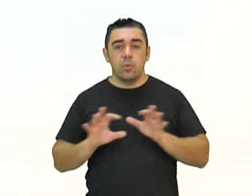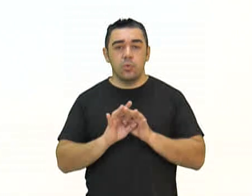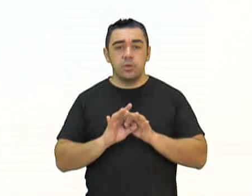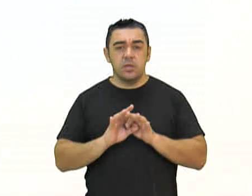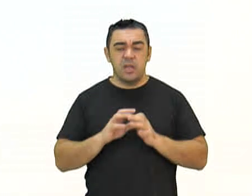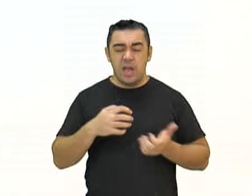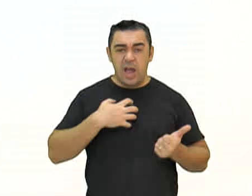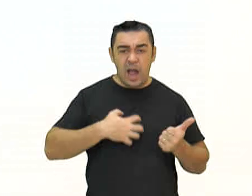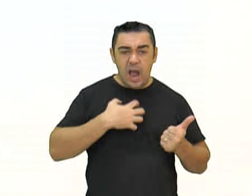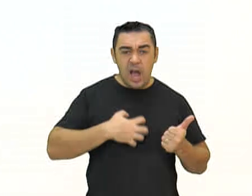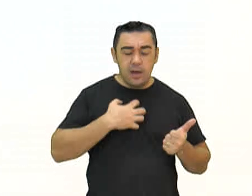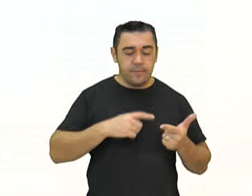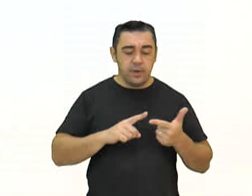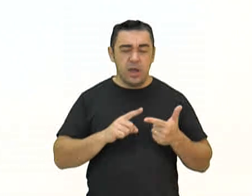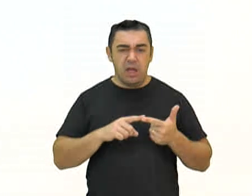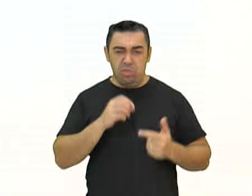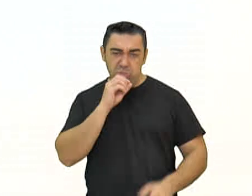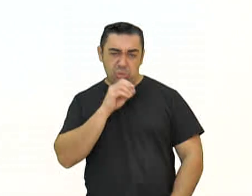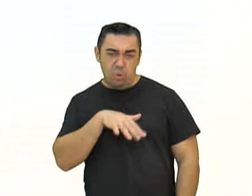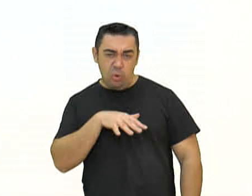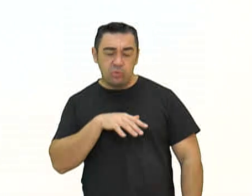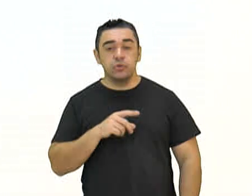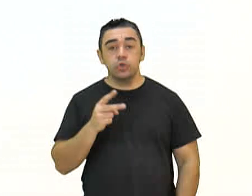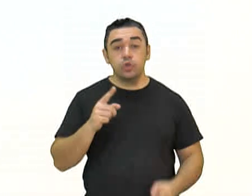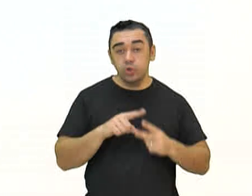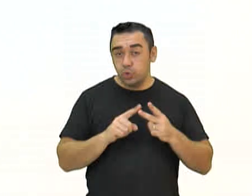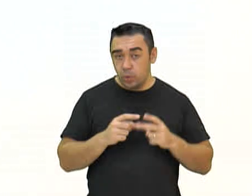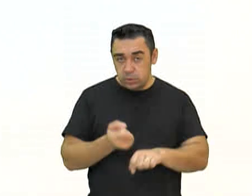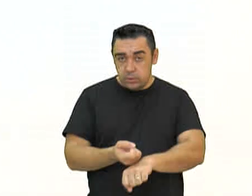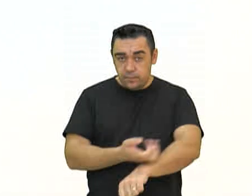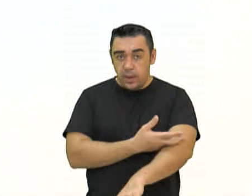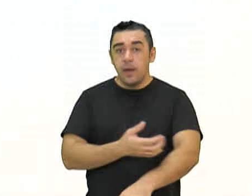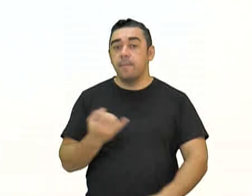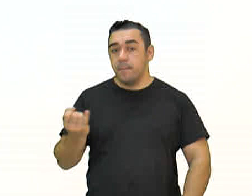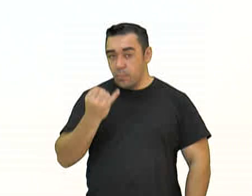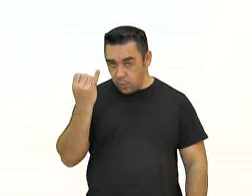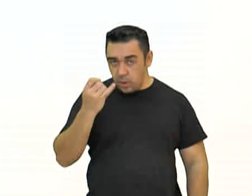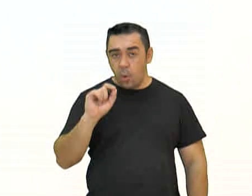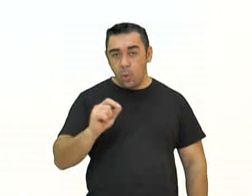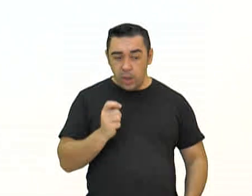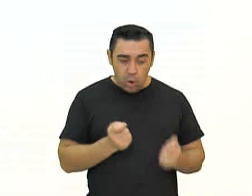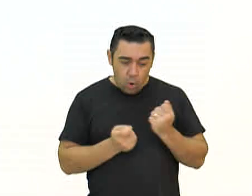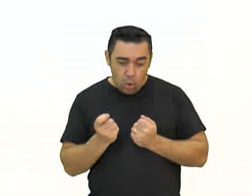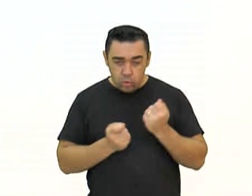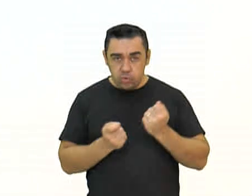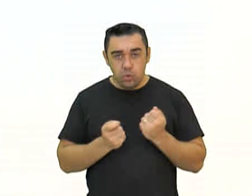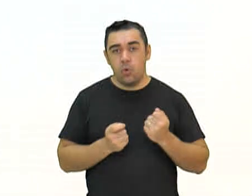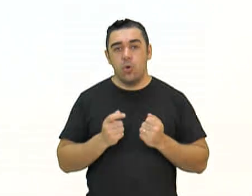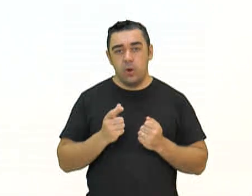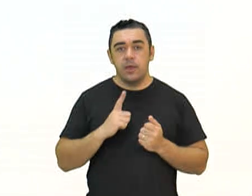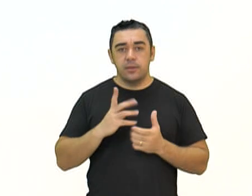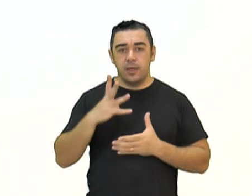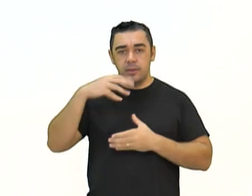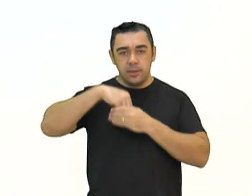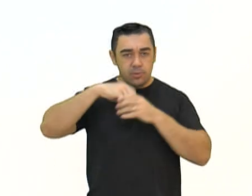o nojinho, outros dois afetos essenciais que disputarão o controle da sala de comando.